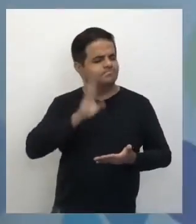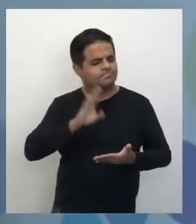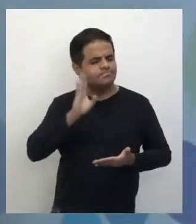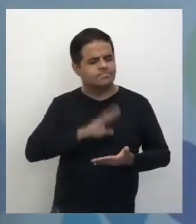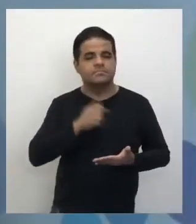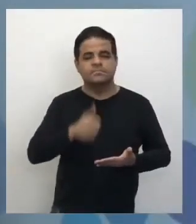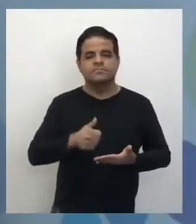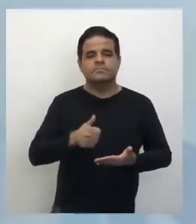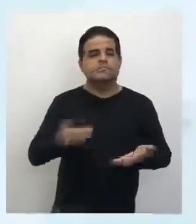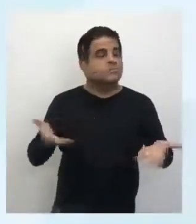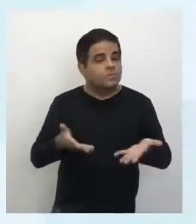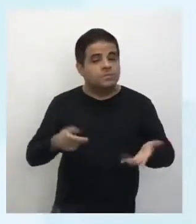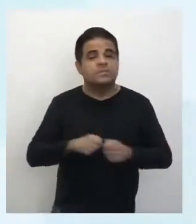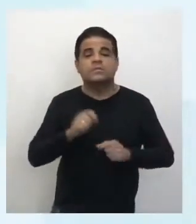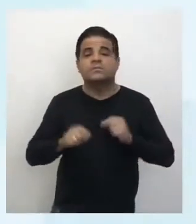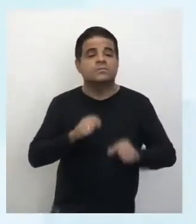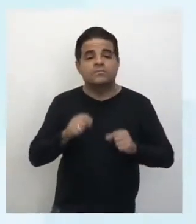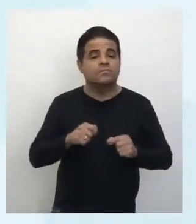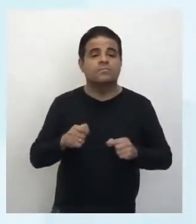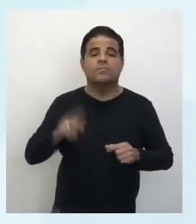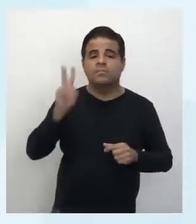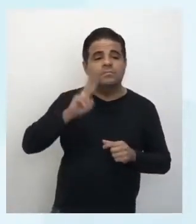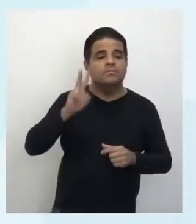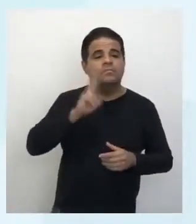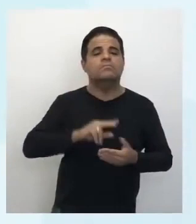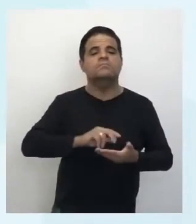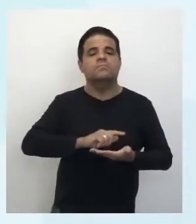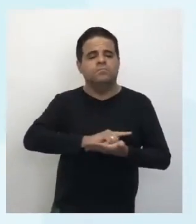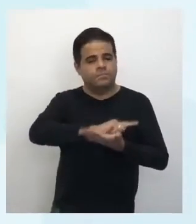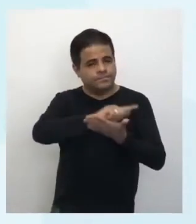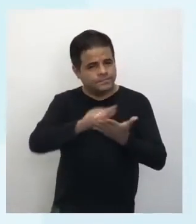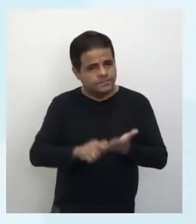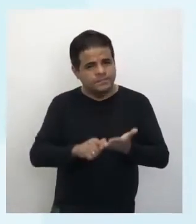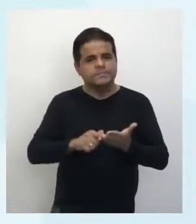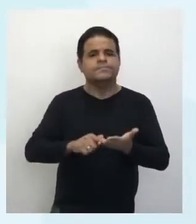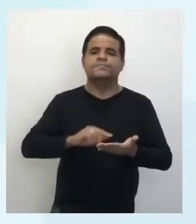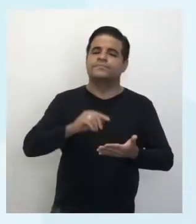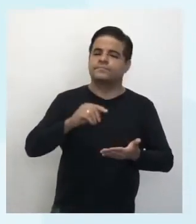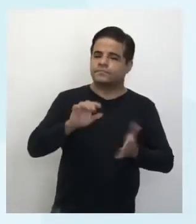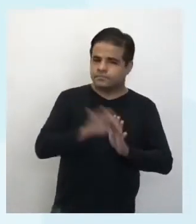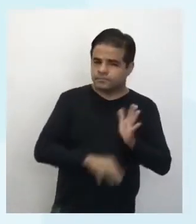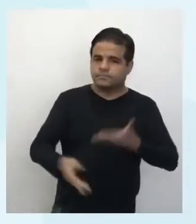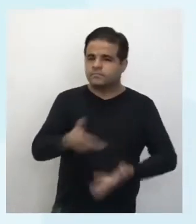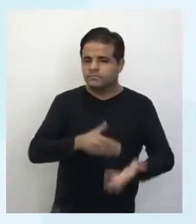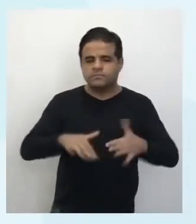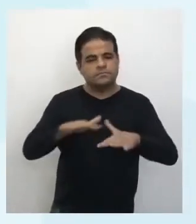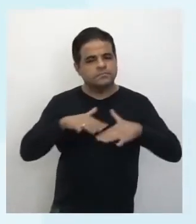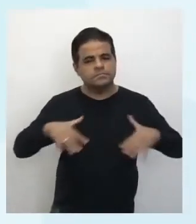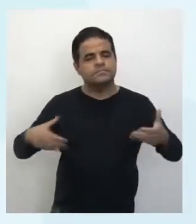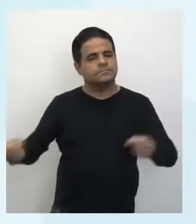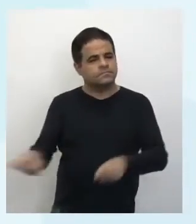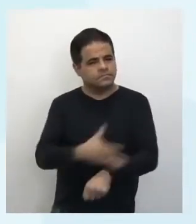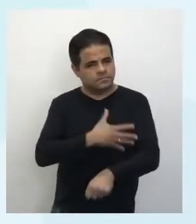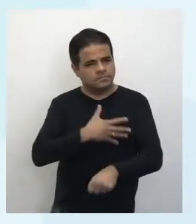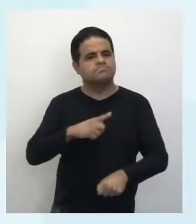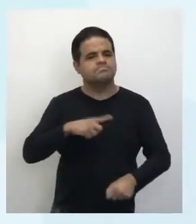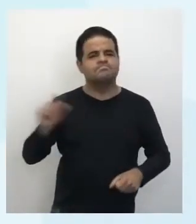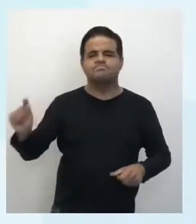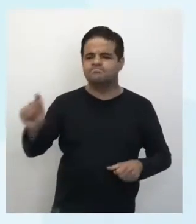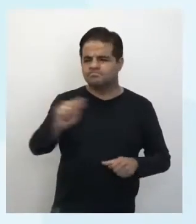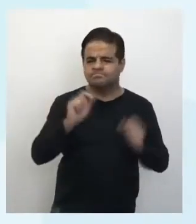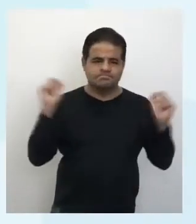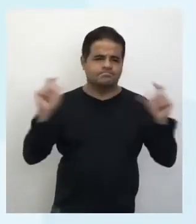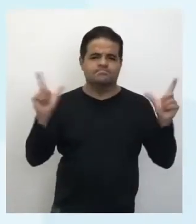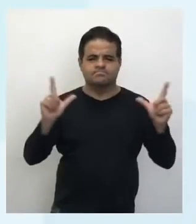isso. O que fizemos hoje? Relembramos o gênero textual notícia e conversamos sobre a relação entre os espaços e as emoções que estes